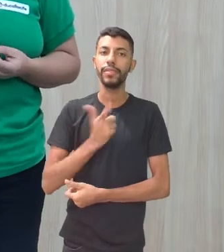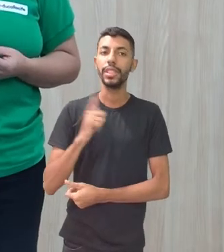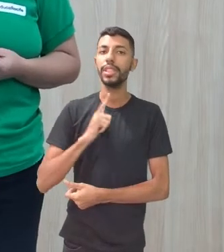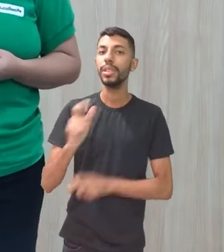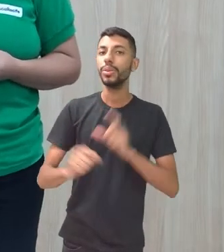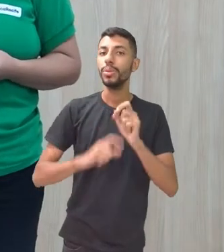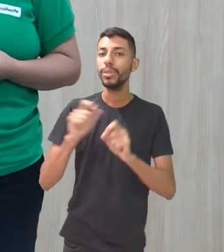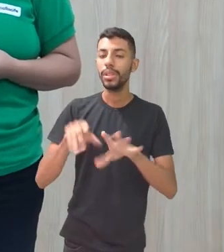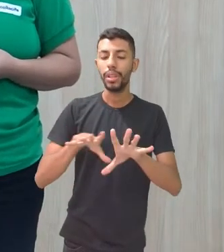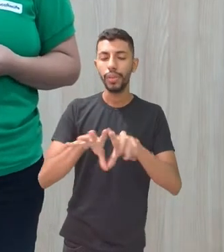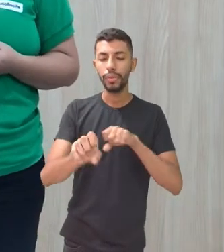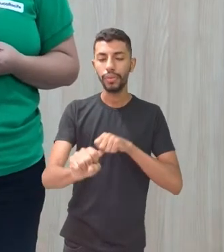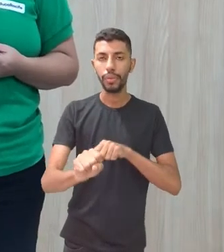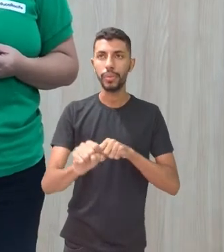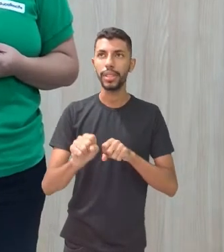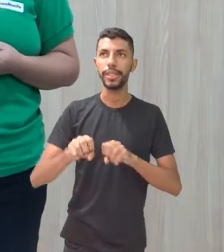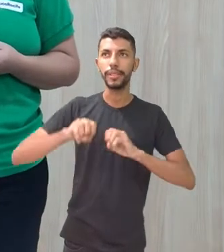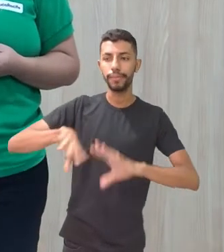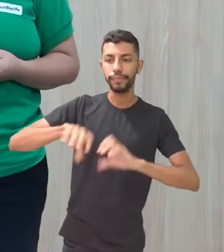uma formação